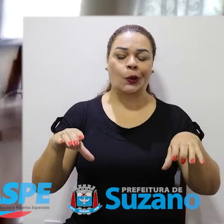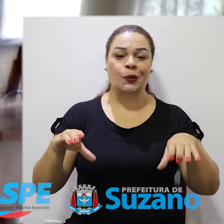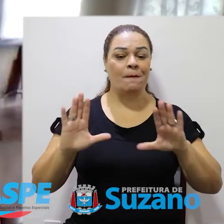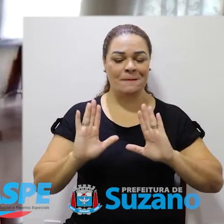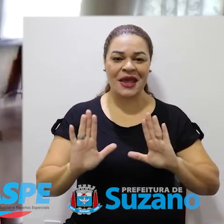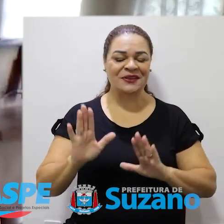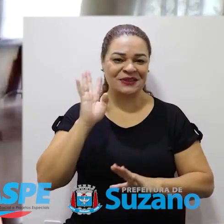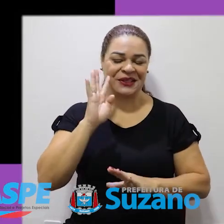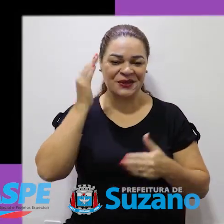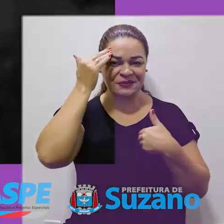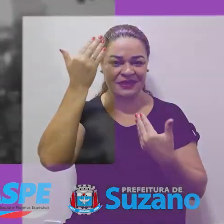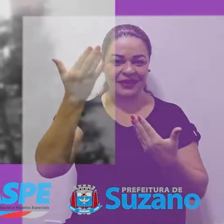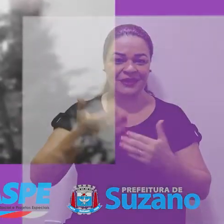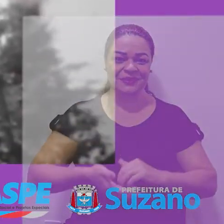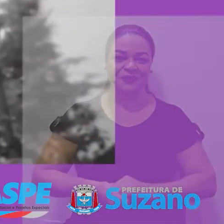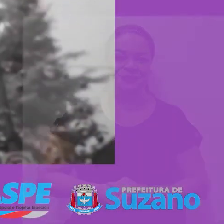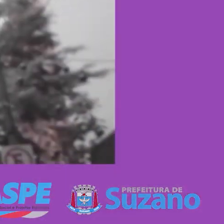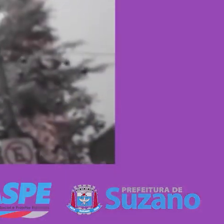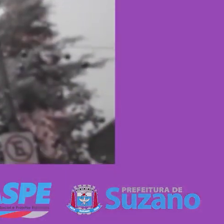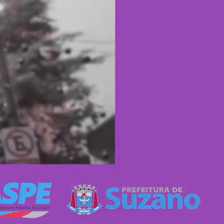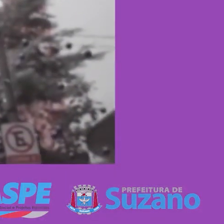Muito obrigada.